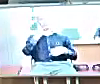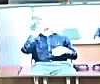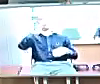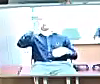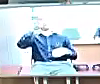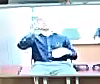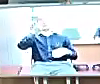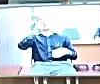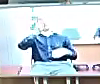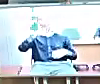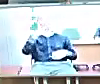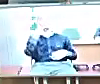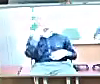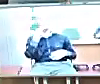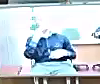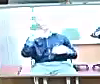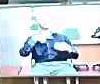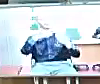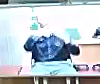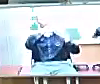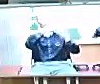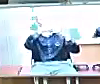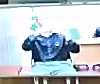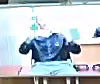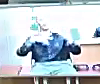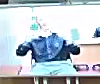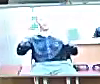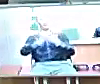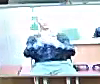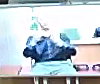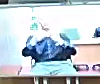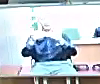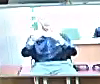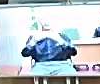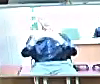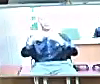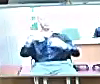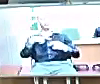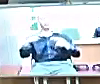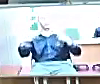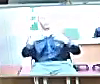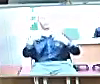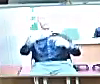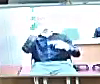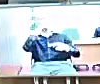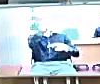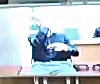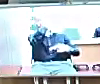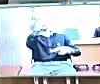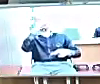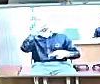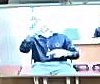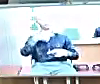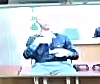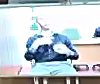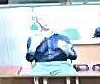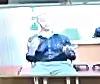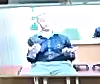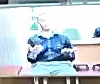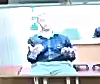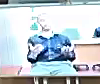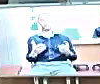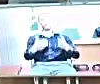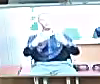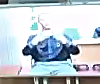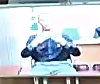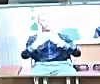proposições de vocês existe alguns requerimentos que são colocadas aqui a partir dessas proposições de vocês aqui tá então eu